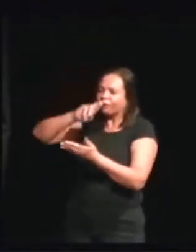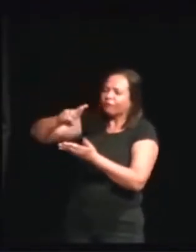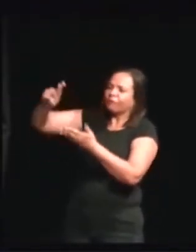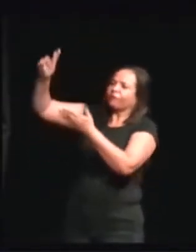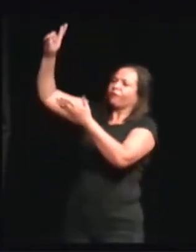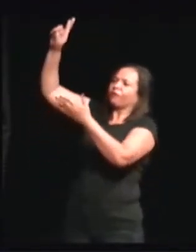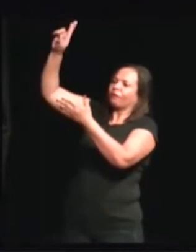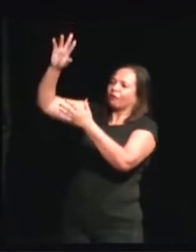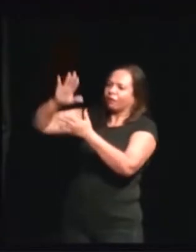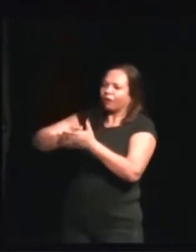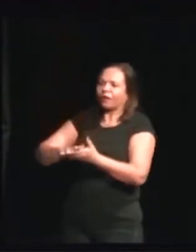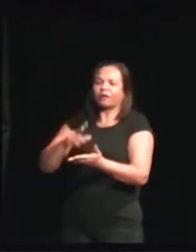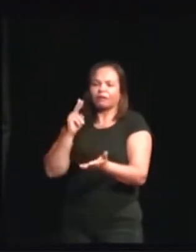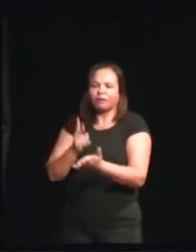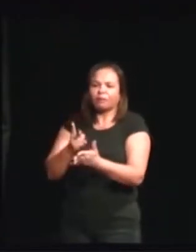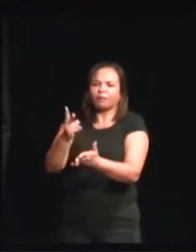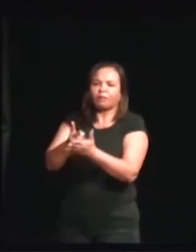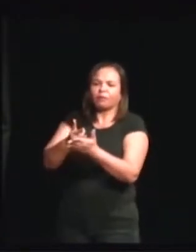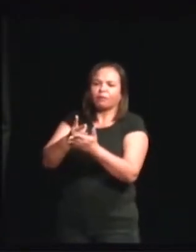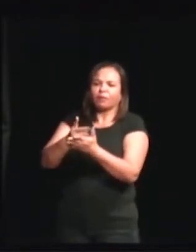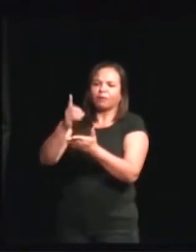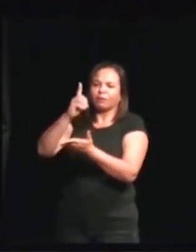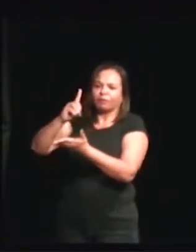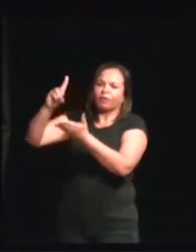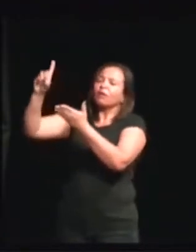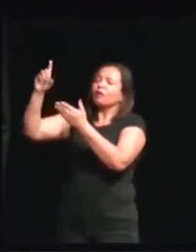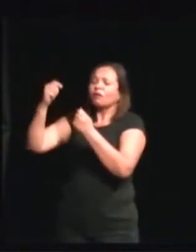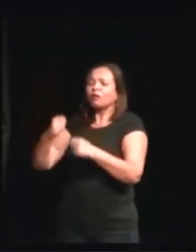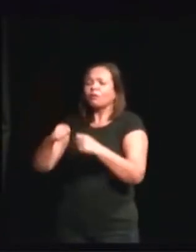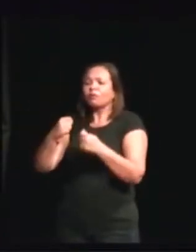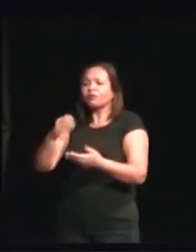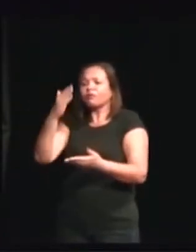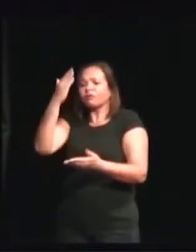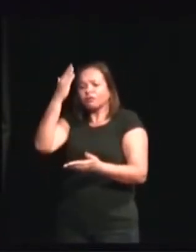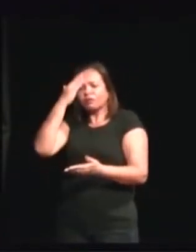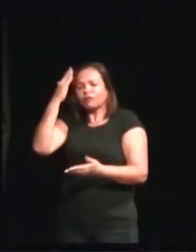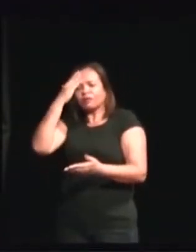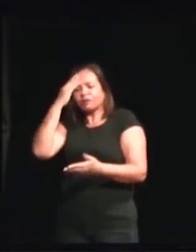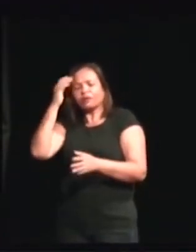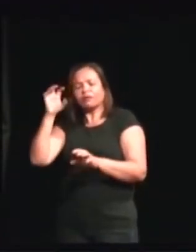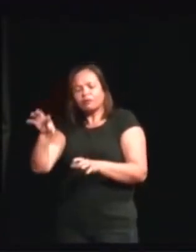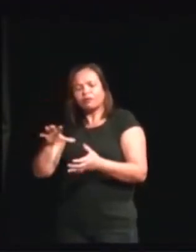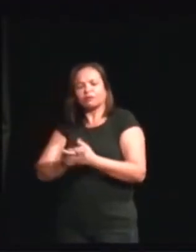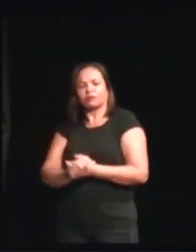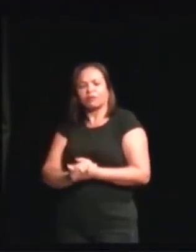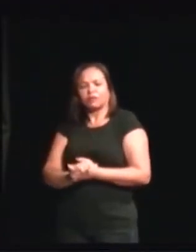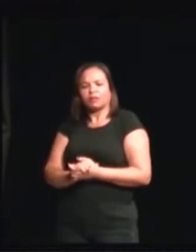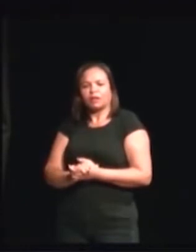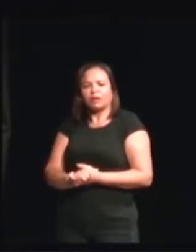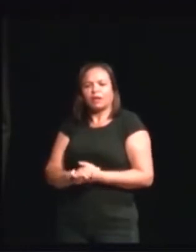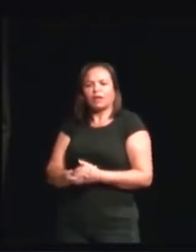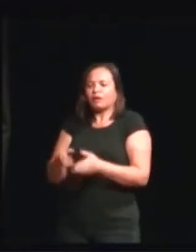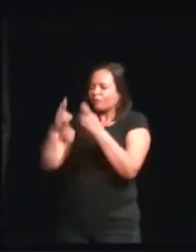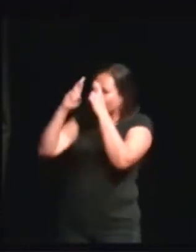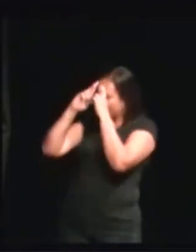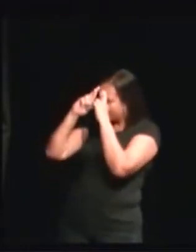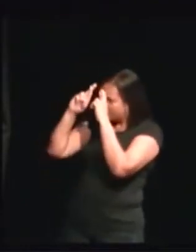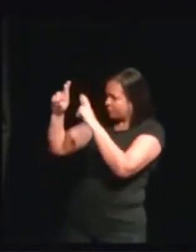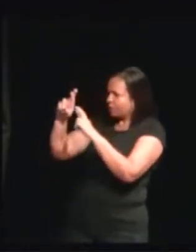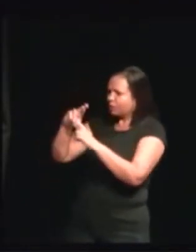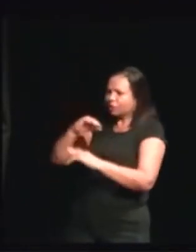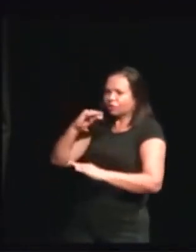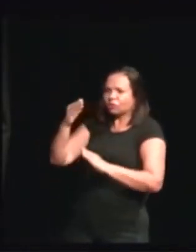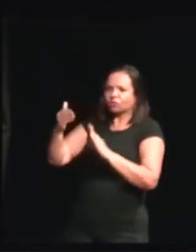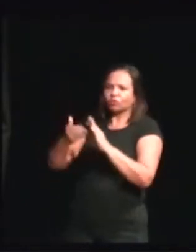Eu preciso entender isso. A construção de um novo tempo de respeito a todas as diferenças, e não da imposição